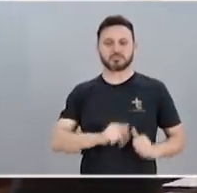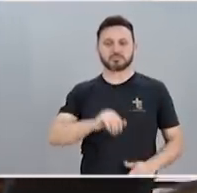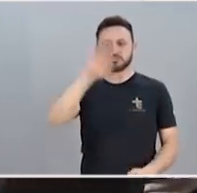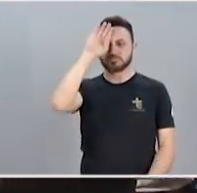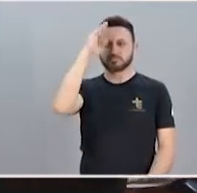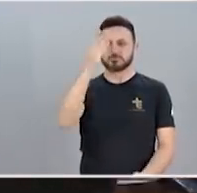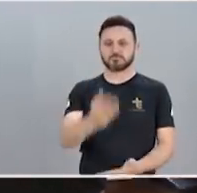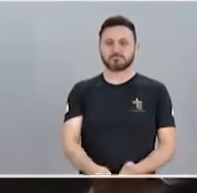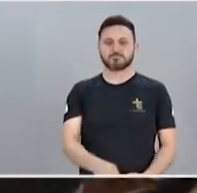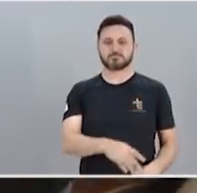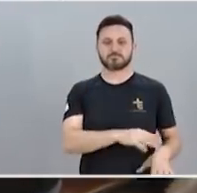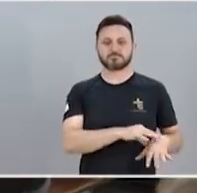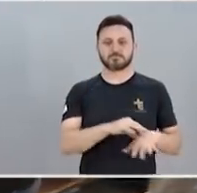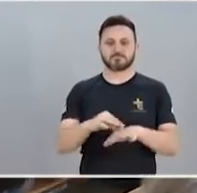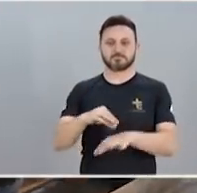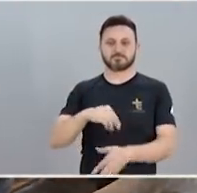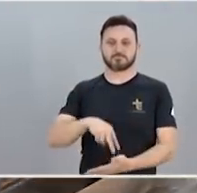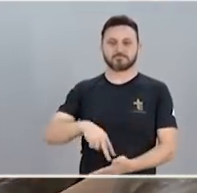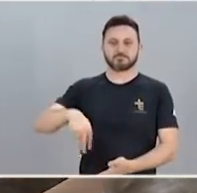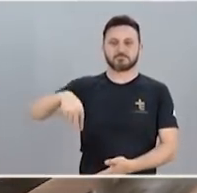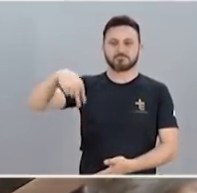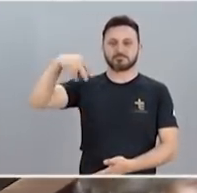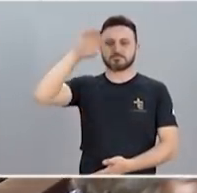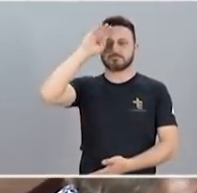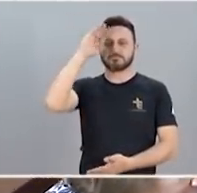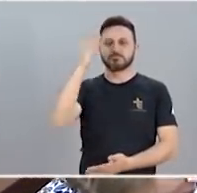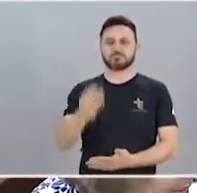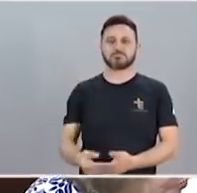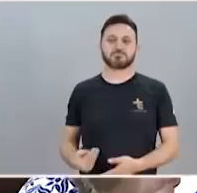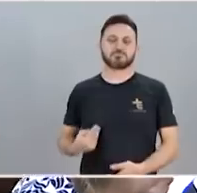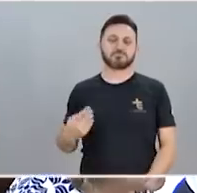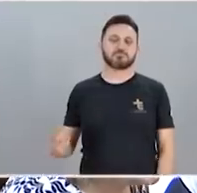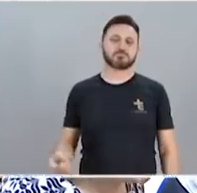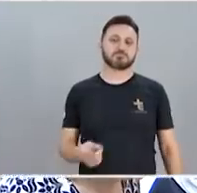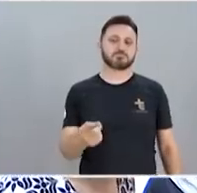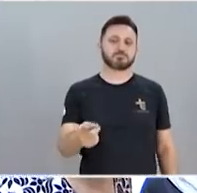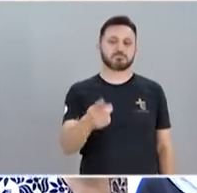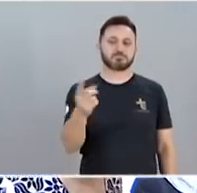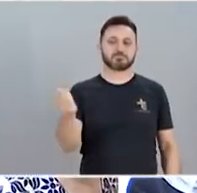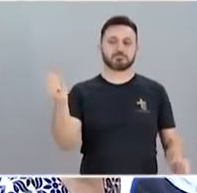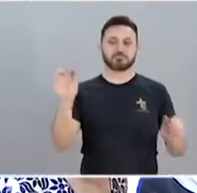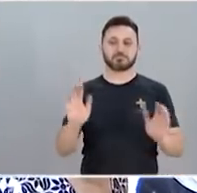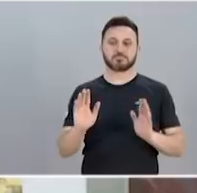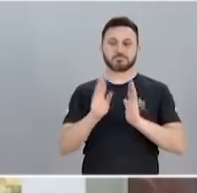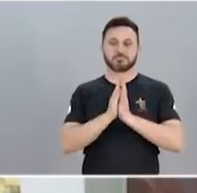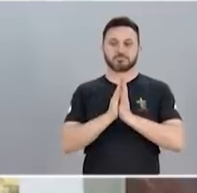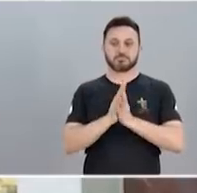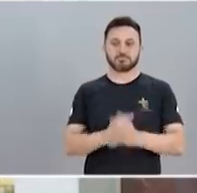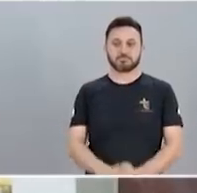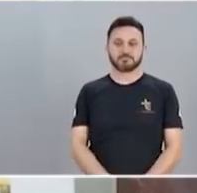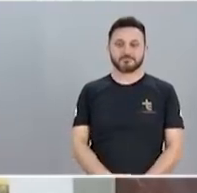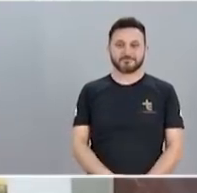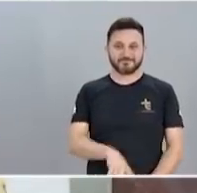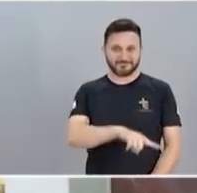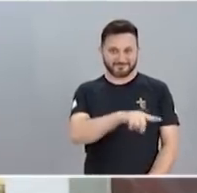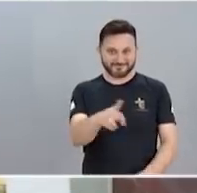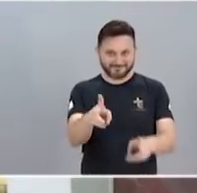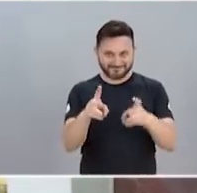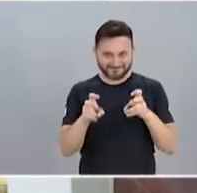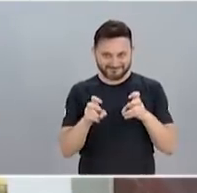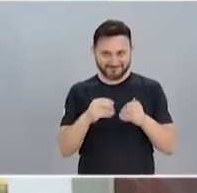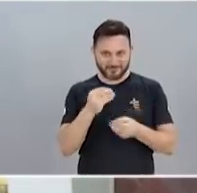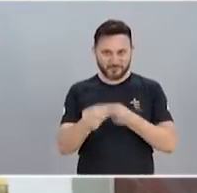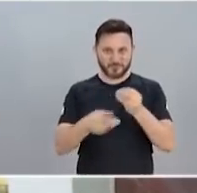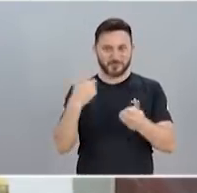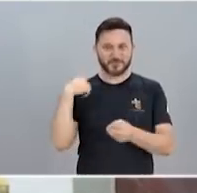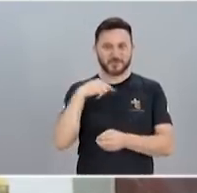pecados, na ressurreição da carne, na vida eterna. Amém. Você percebeu, meus irmãos, como